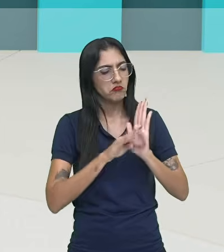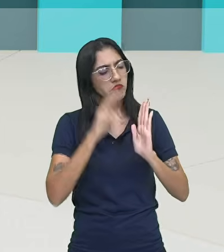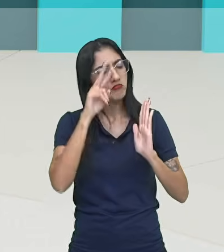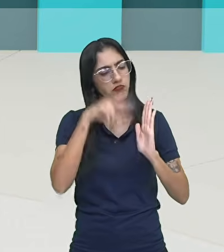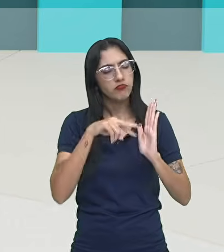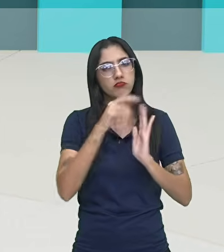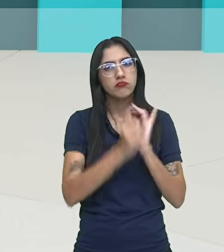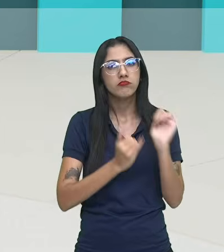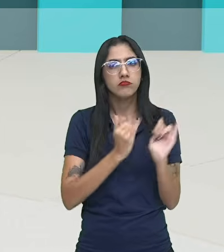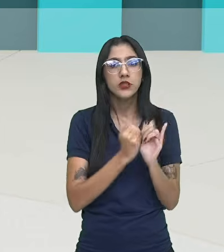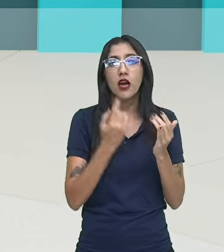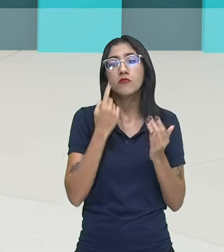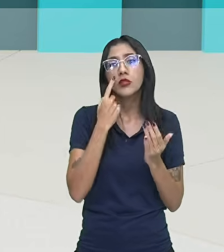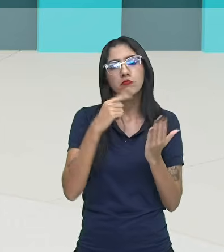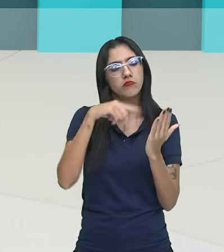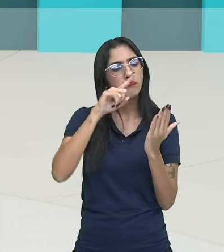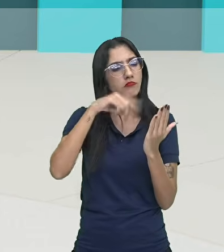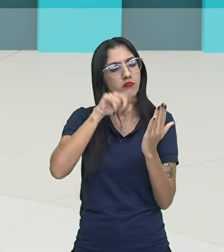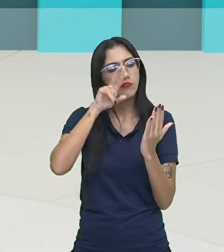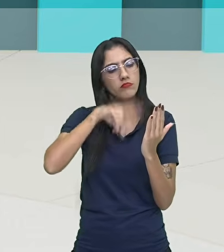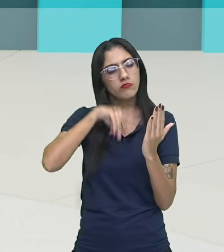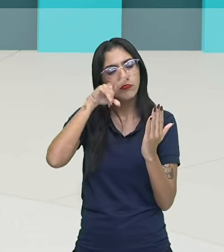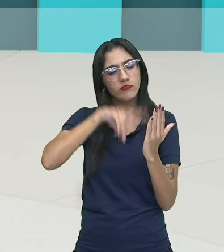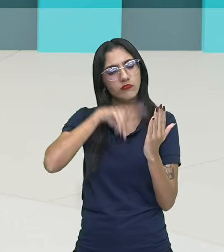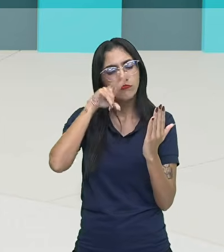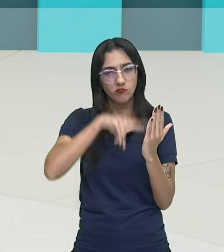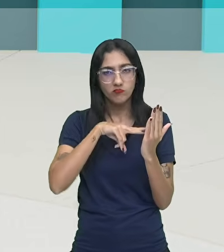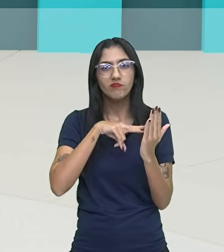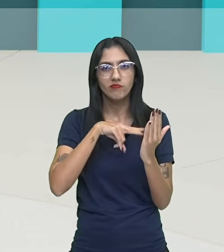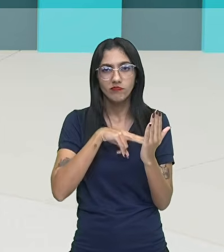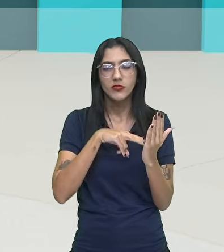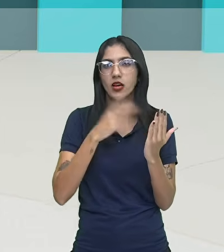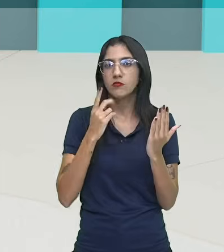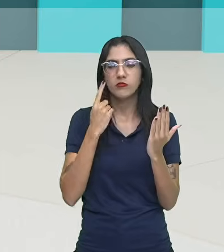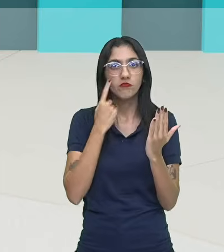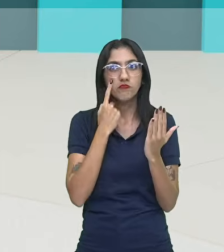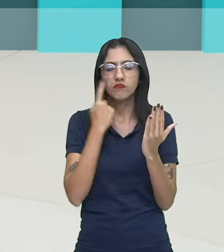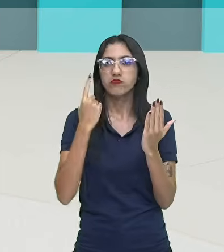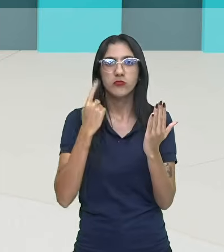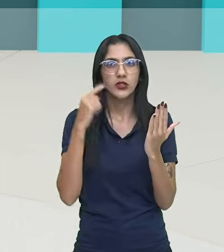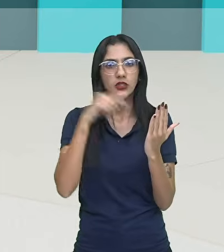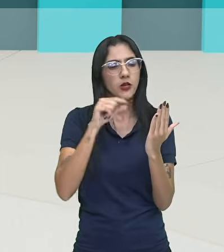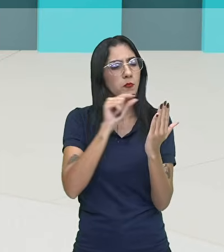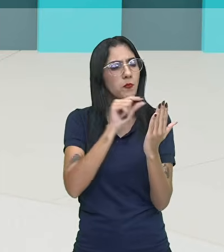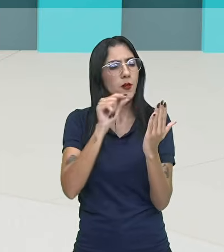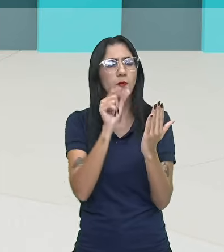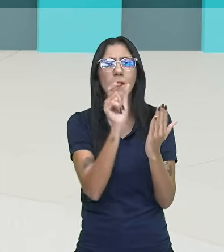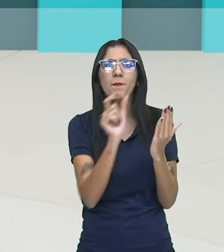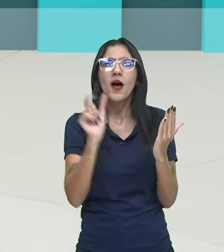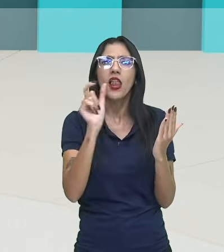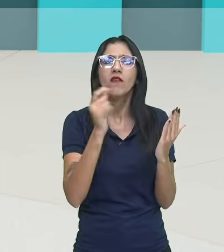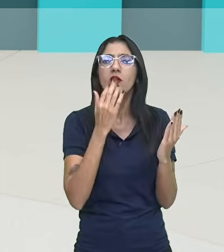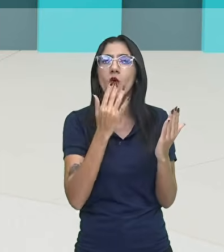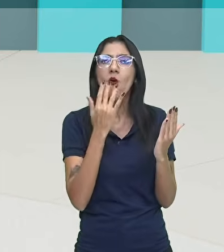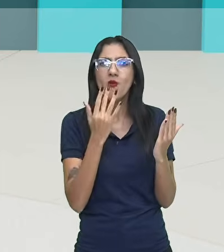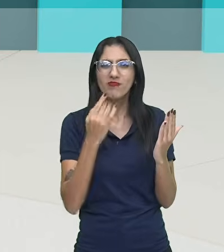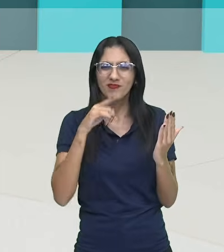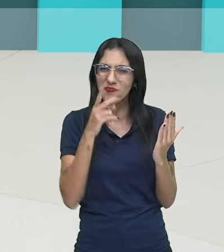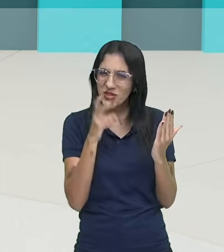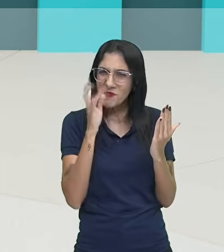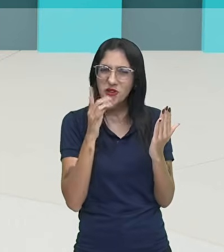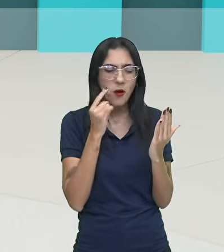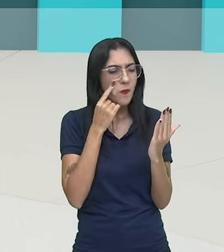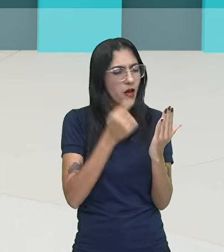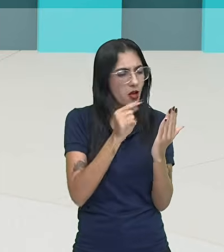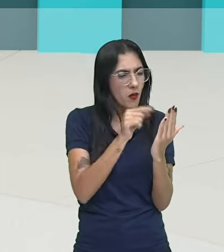internet, aí você começa a fazer a leitura do texto. Do nada, aparece uma palavra destacada. Não sei se vocês já